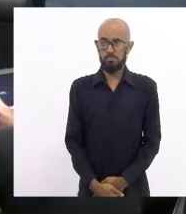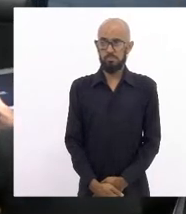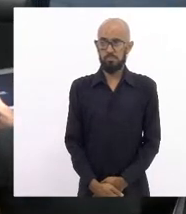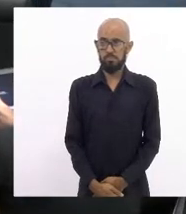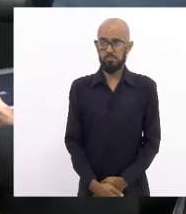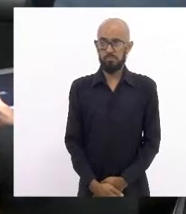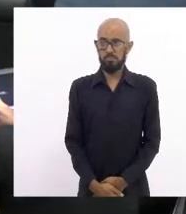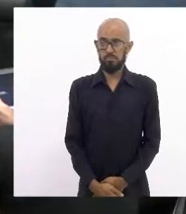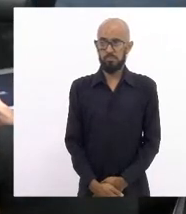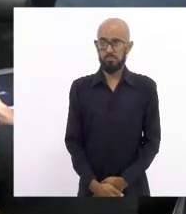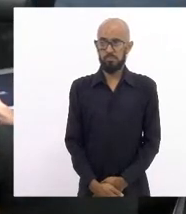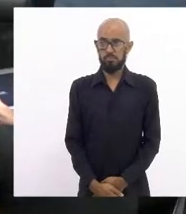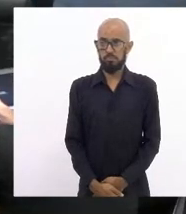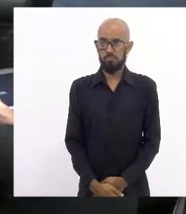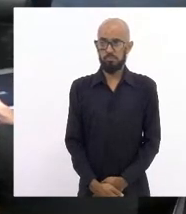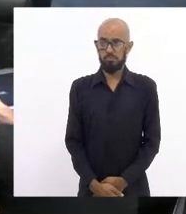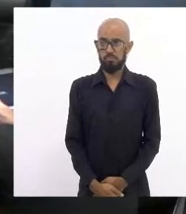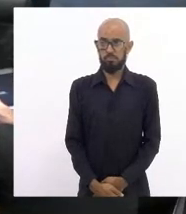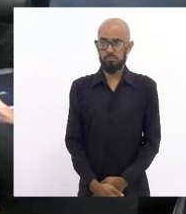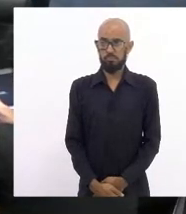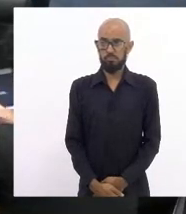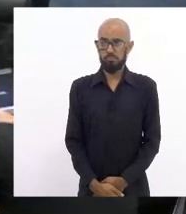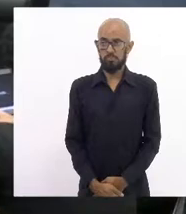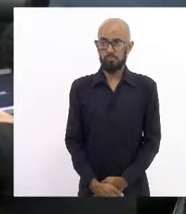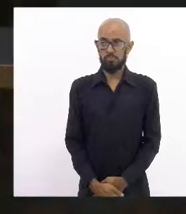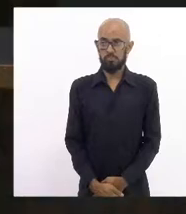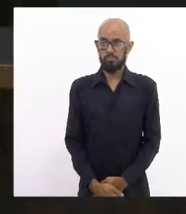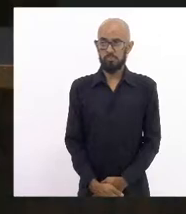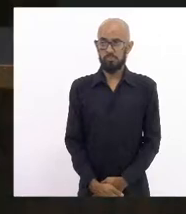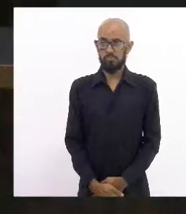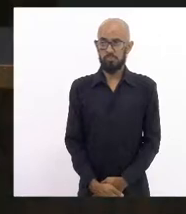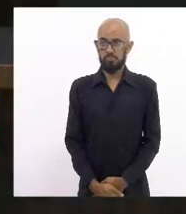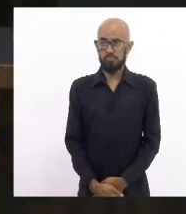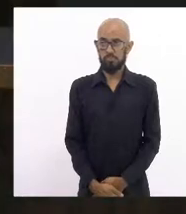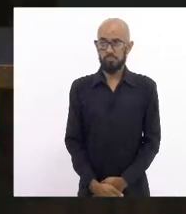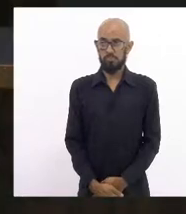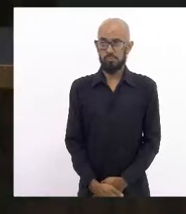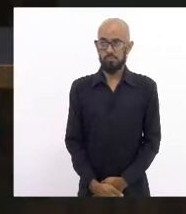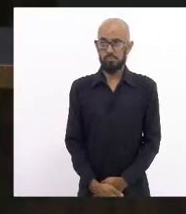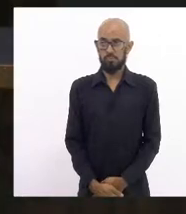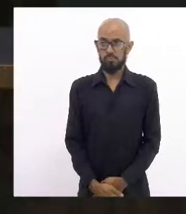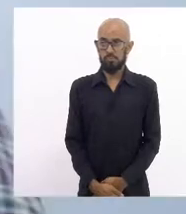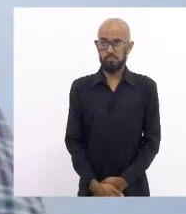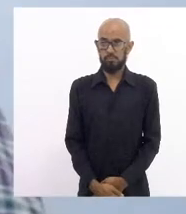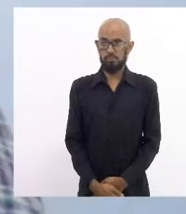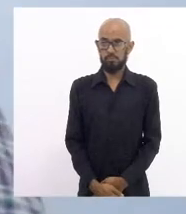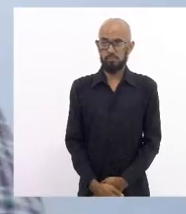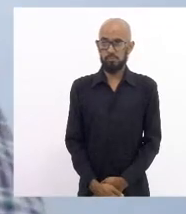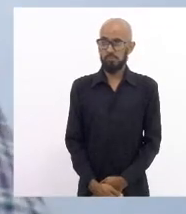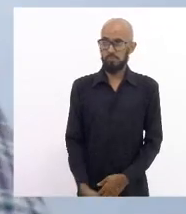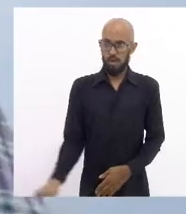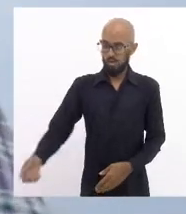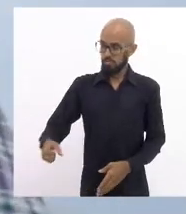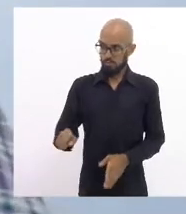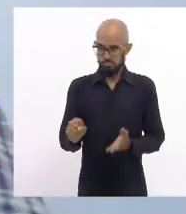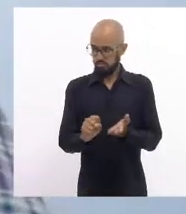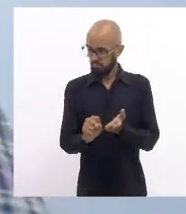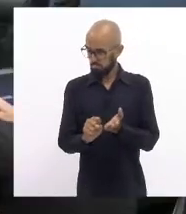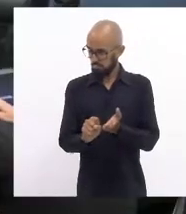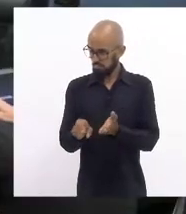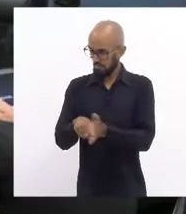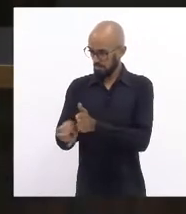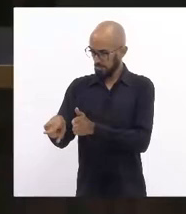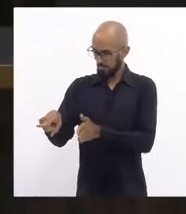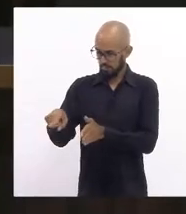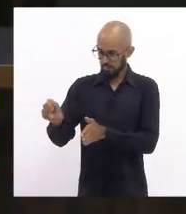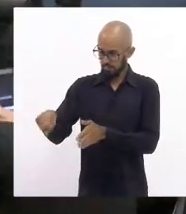Tá sendo presença está confirmada, presidente? Não ouvi, deputado. Presença está confirmada? Está confirmada, está